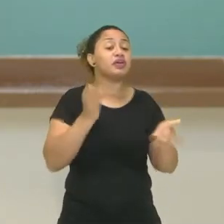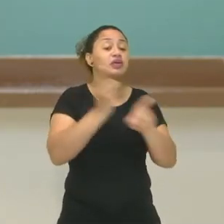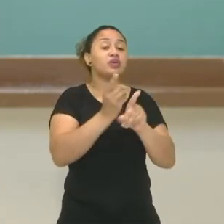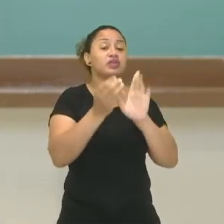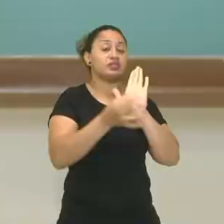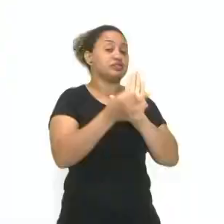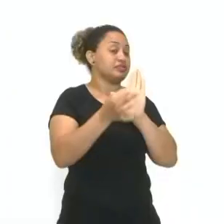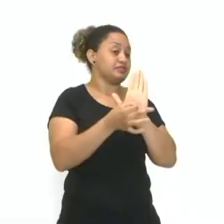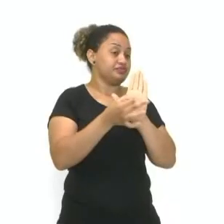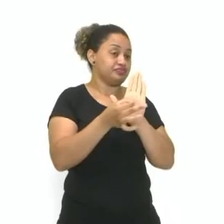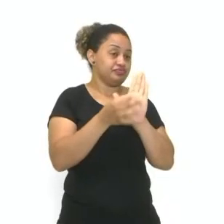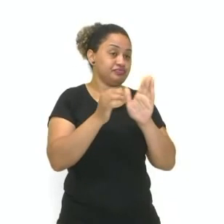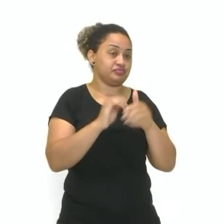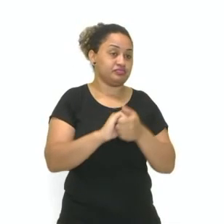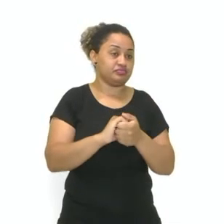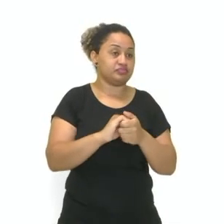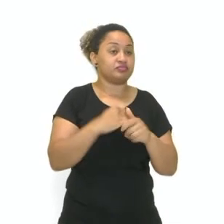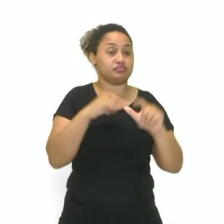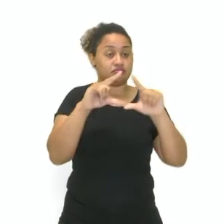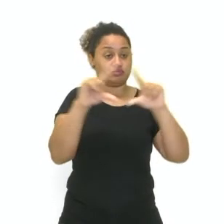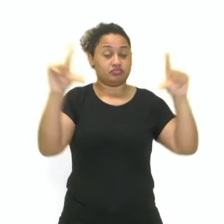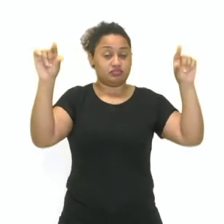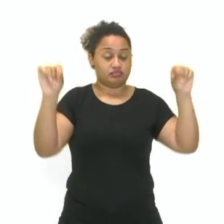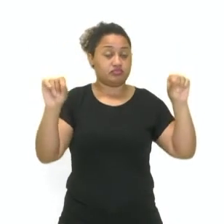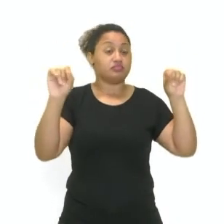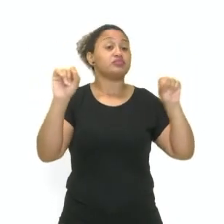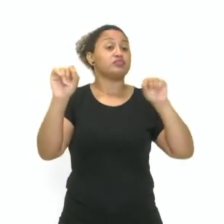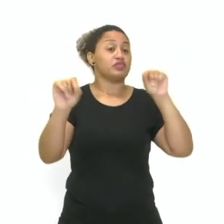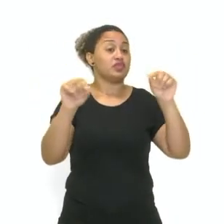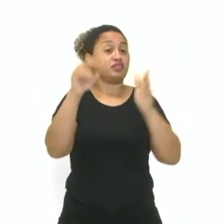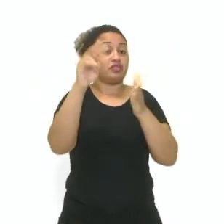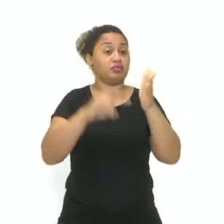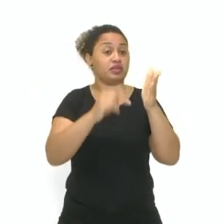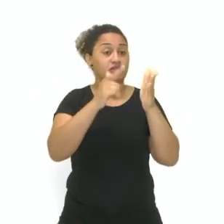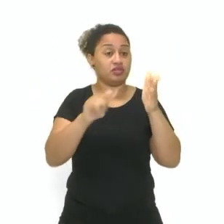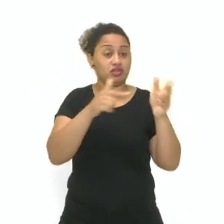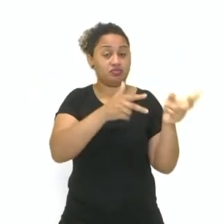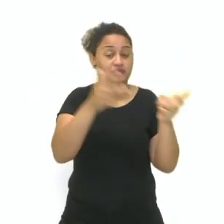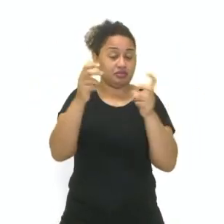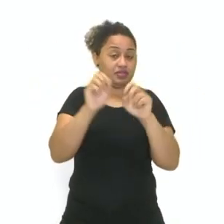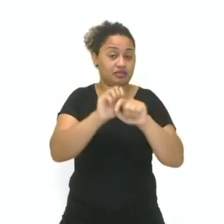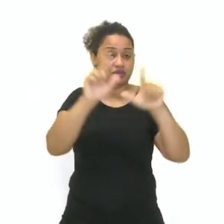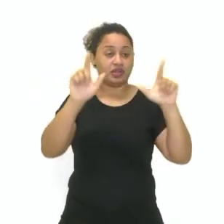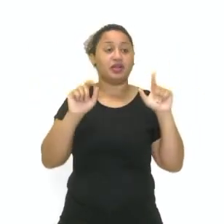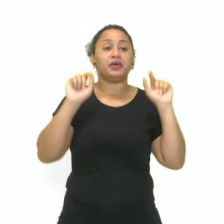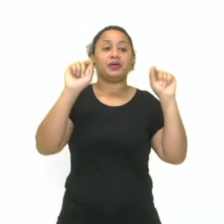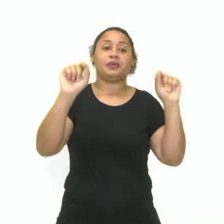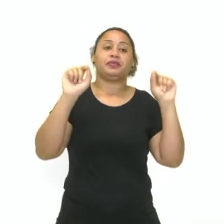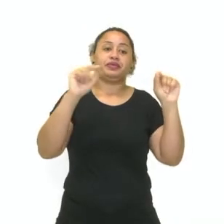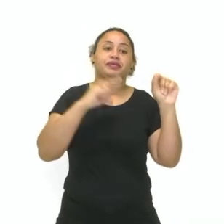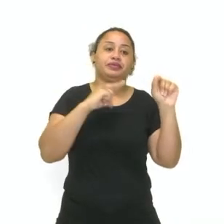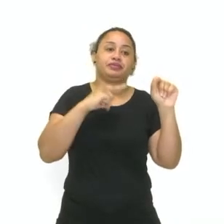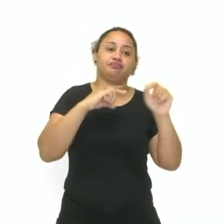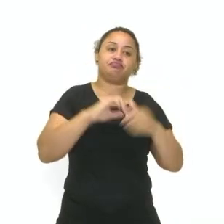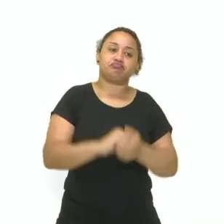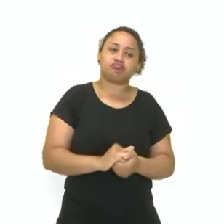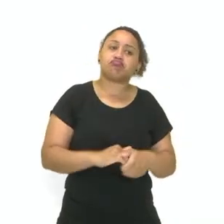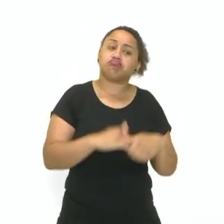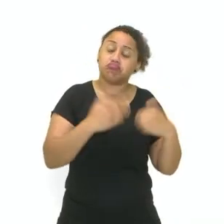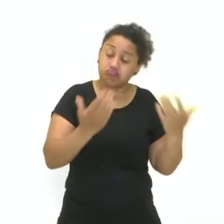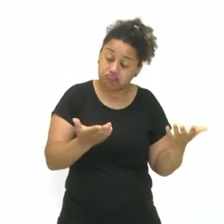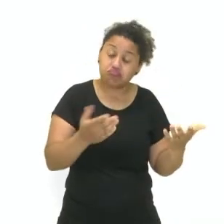só, neste trecho aqui, vamos reler para identificar bem, eu digo: é